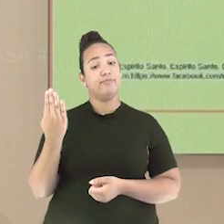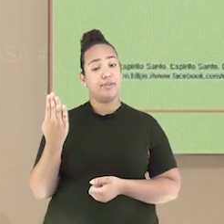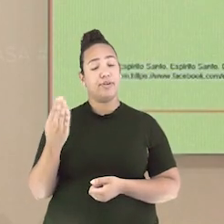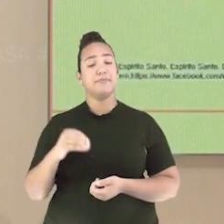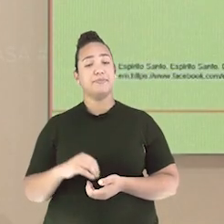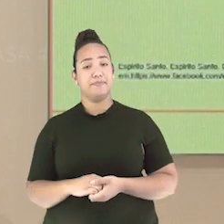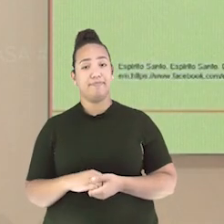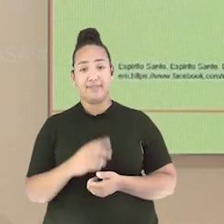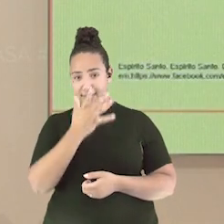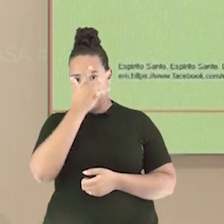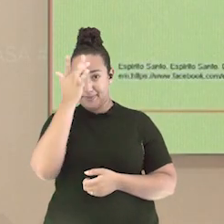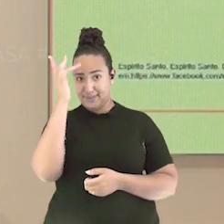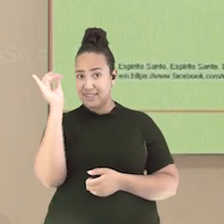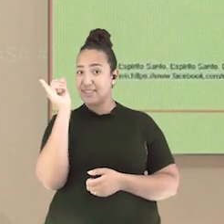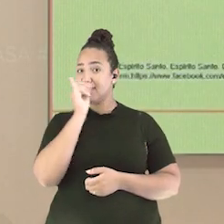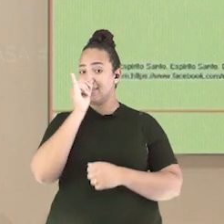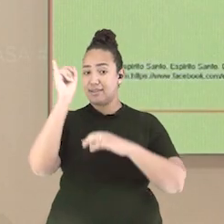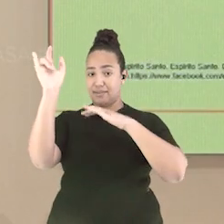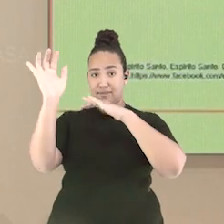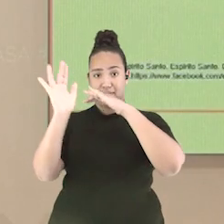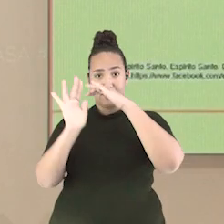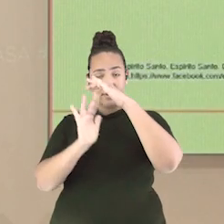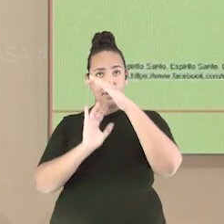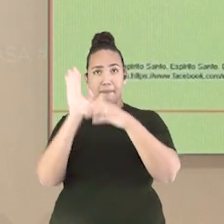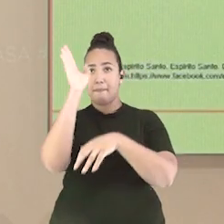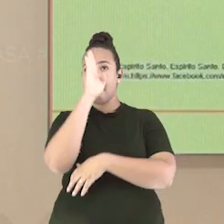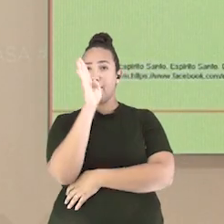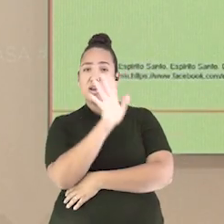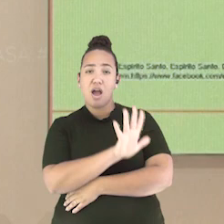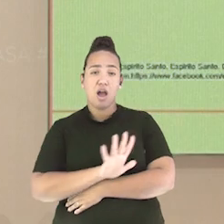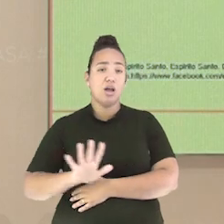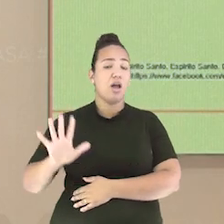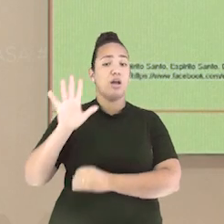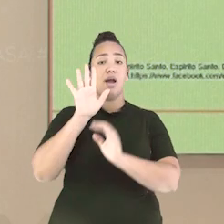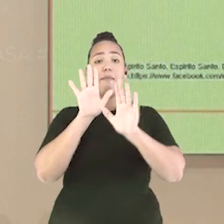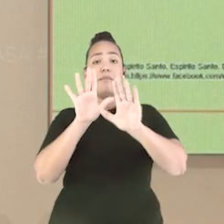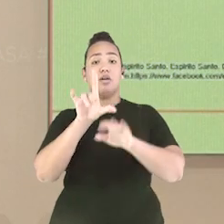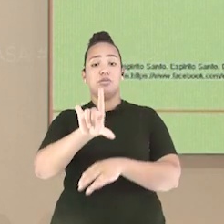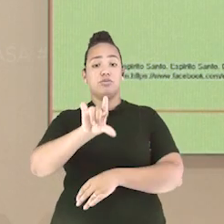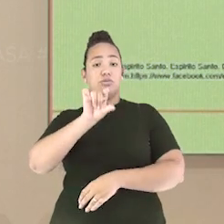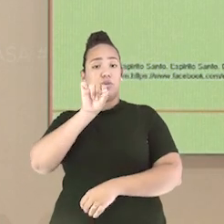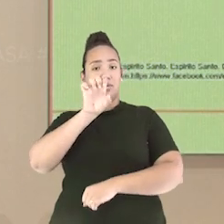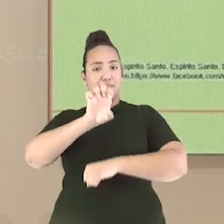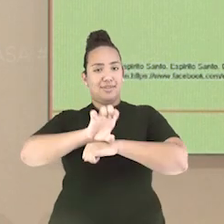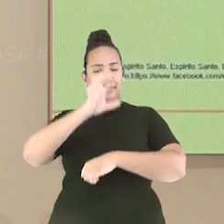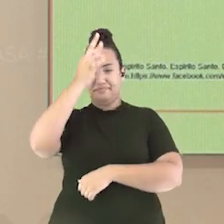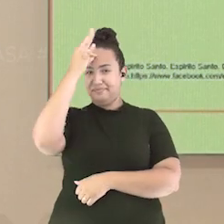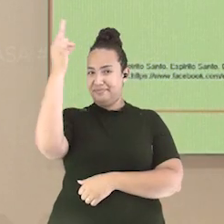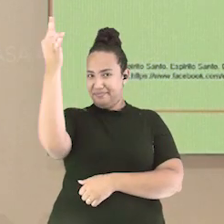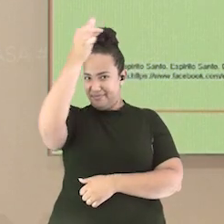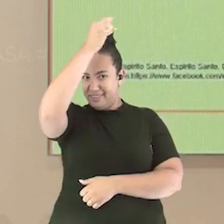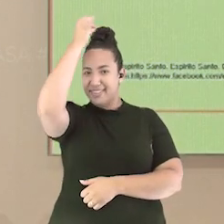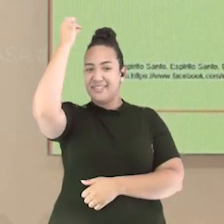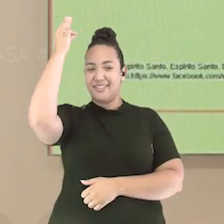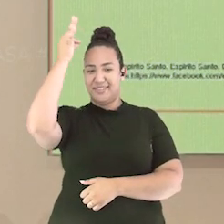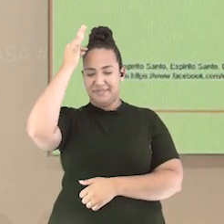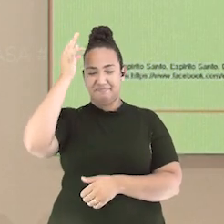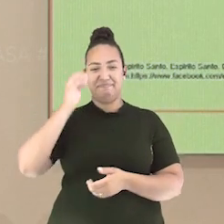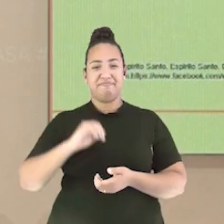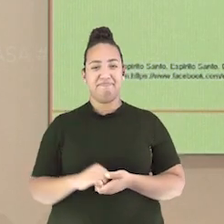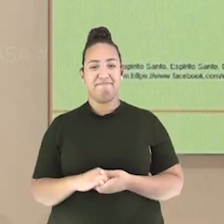Falso. Esses imigrantes estão espalhados por todo o país, mas escolheram o nosso estado, Espírito Santo, para poder se